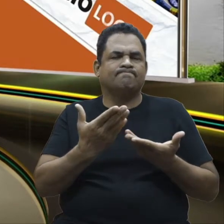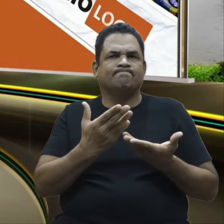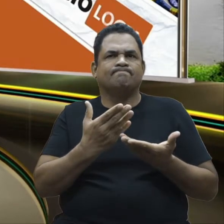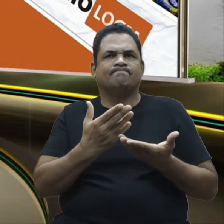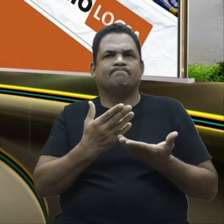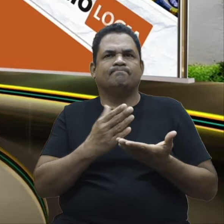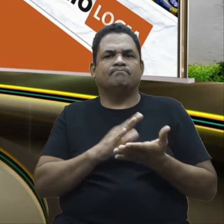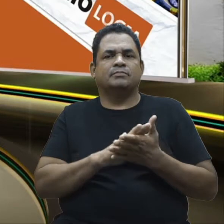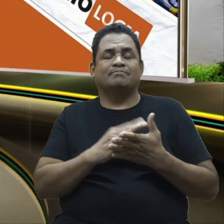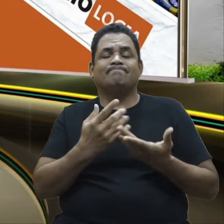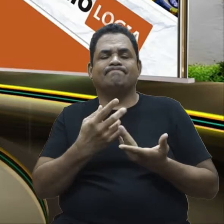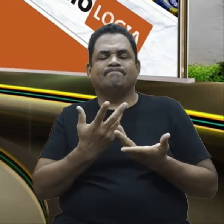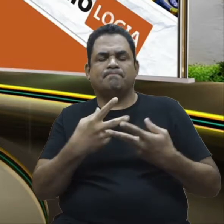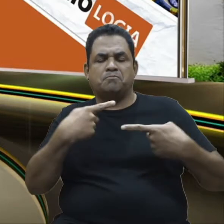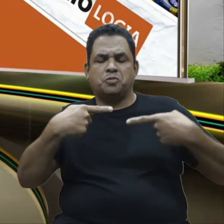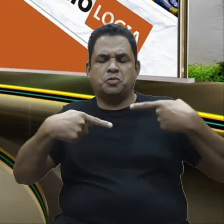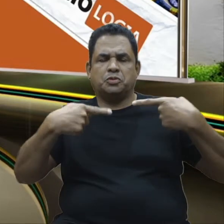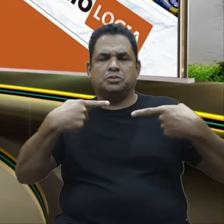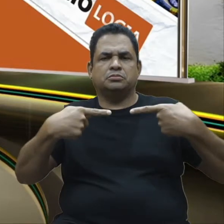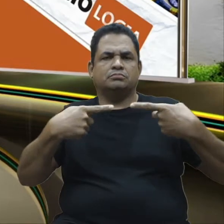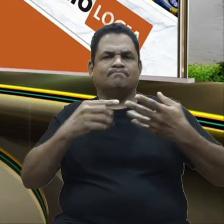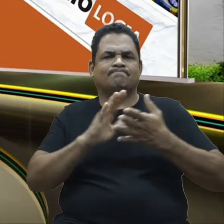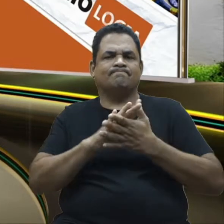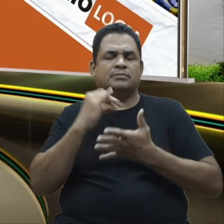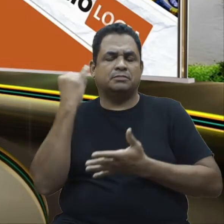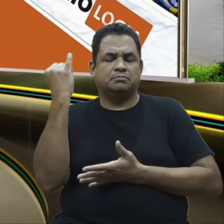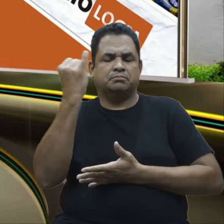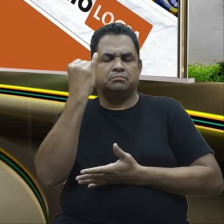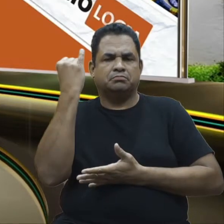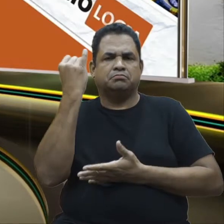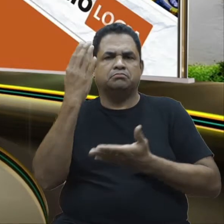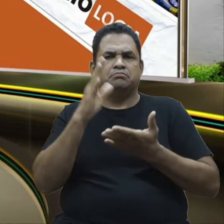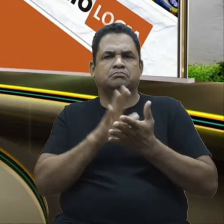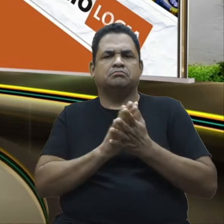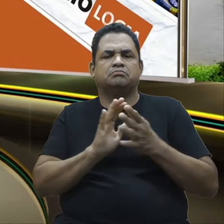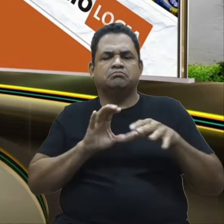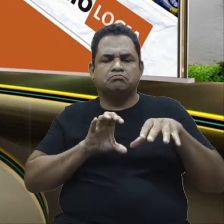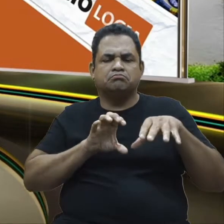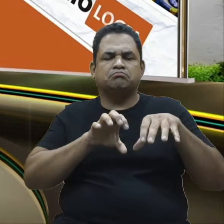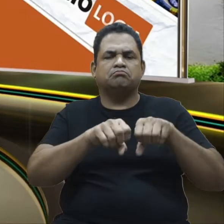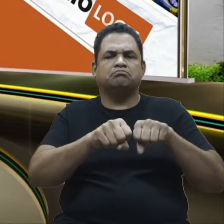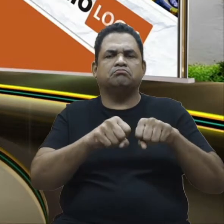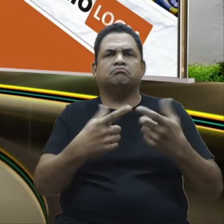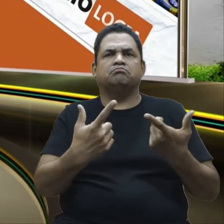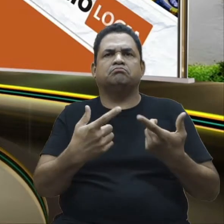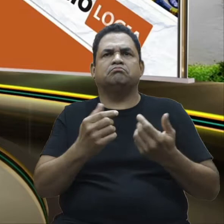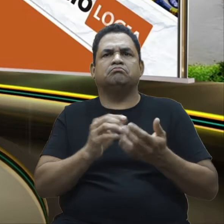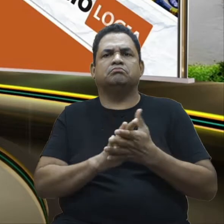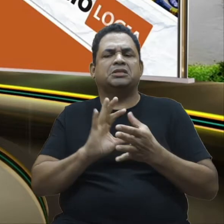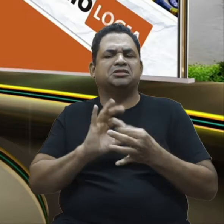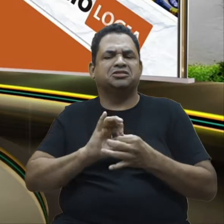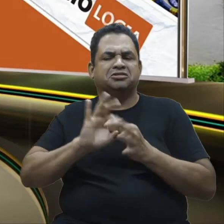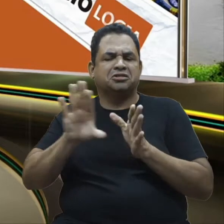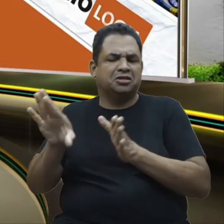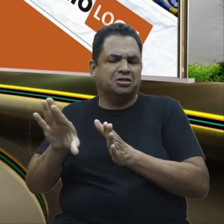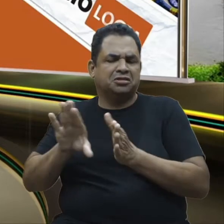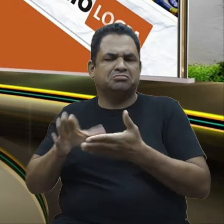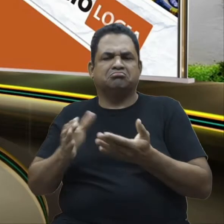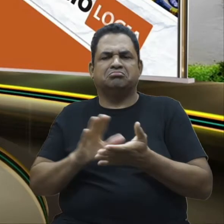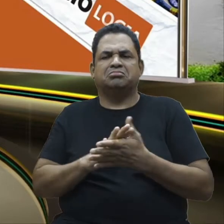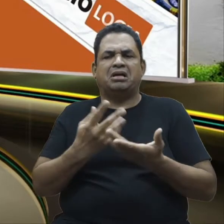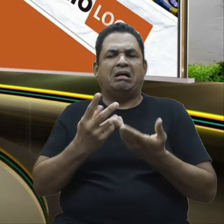dessa questão política, né? Que é muito importante, né? Uma formação que às vezes a gente despreza, não presta